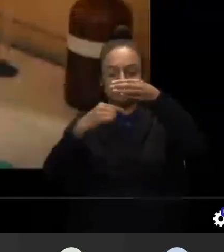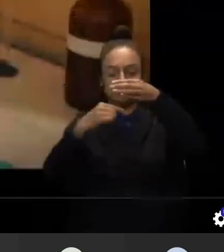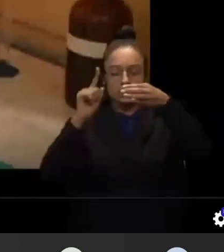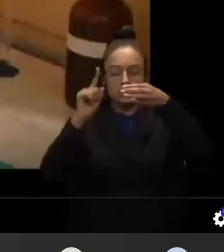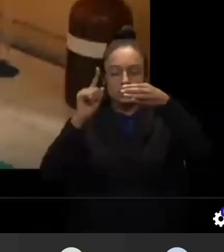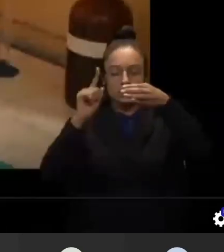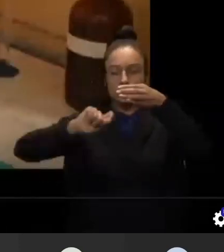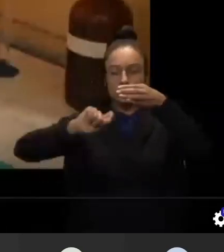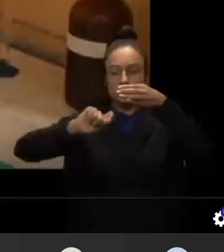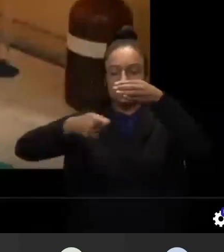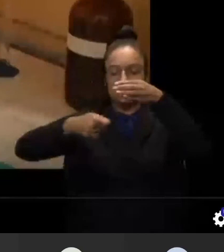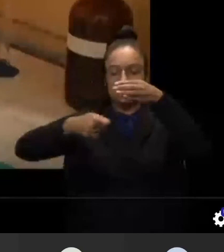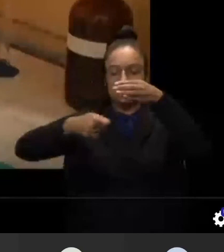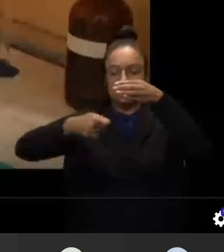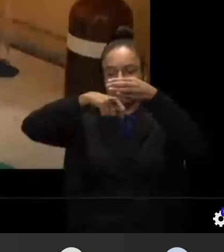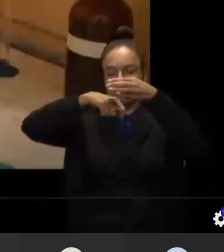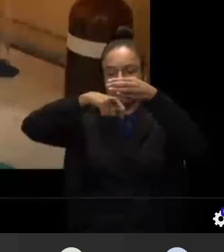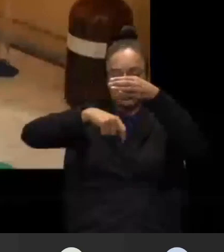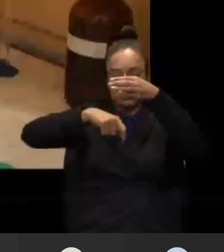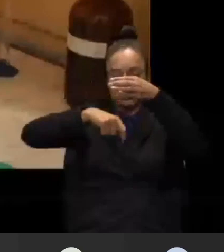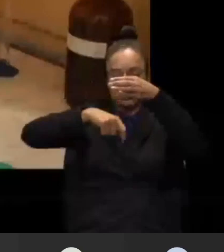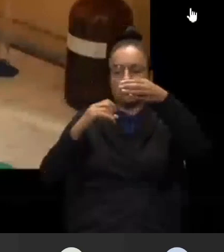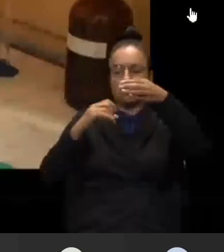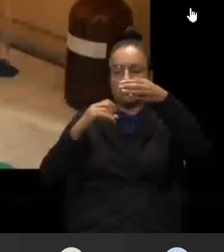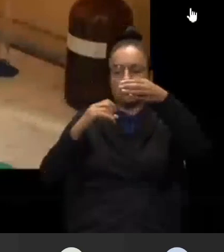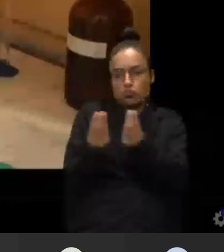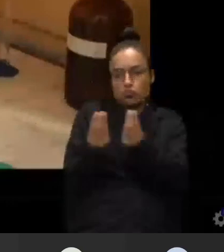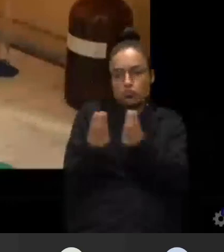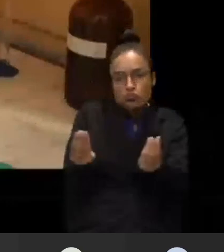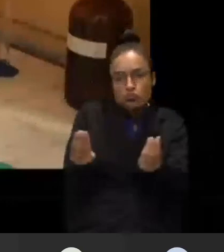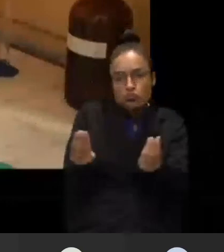evitar que escorra a solução.